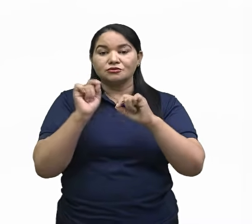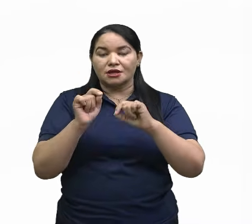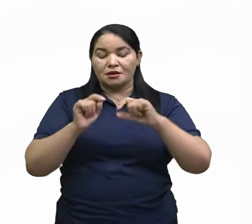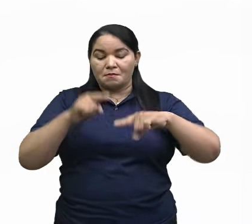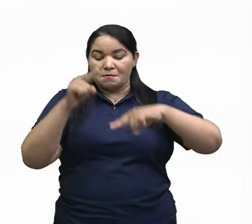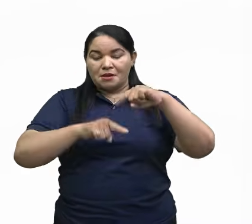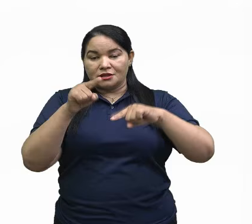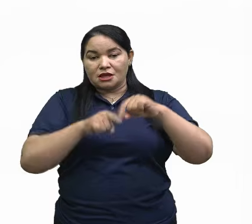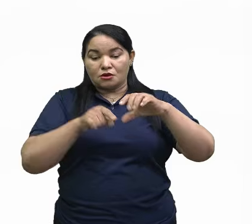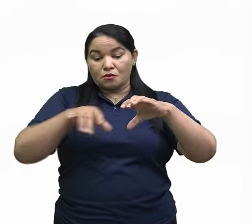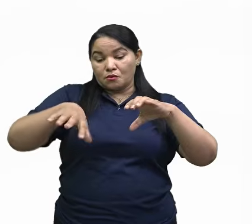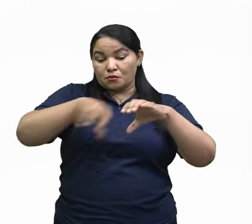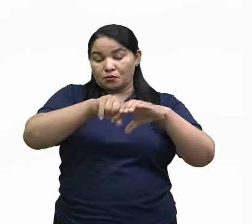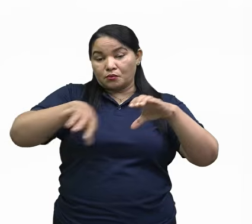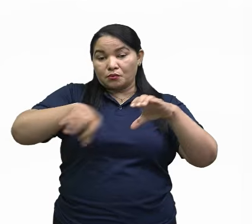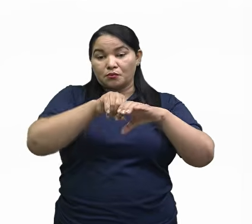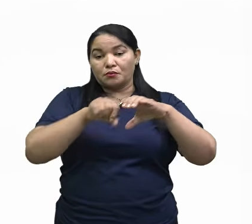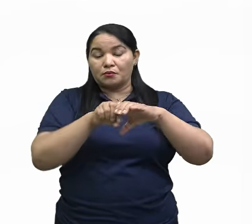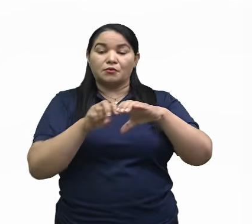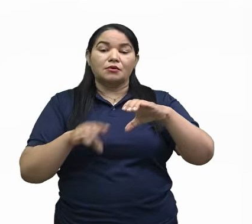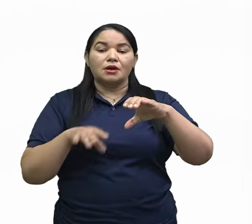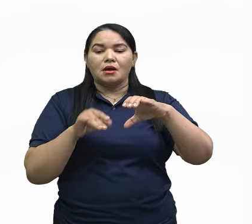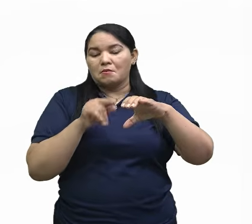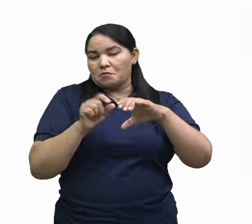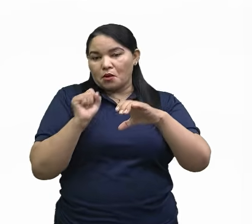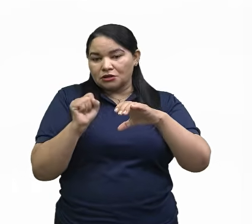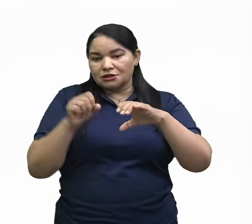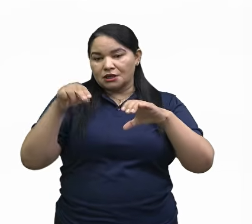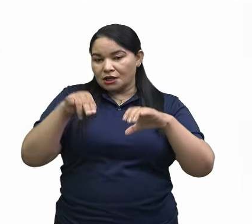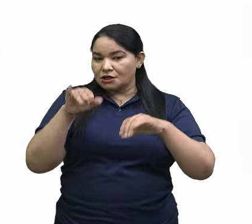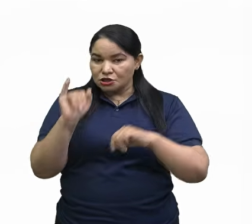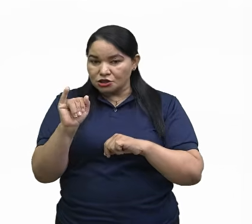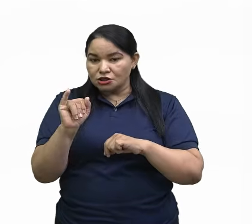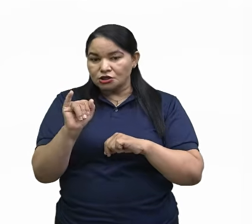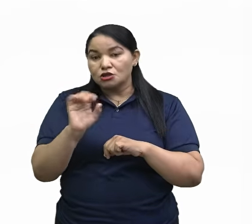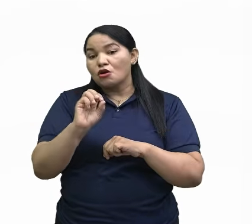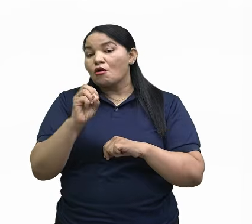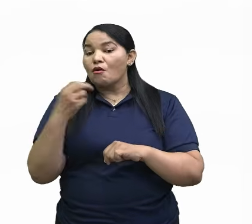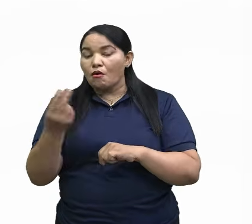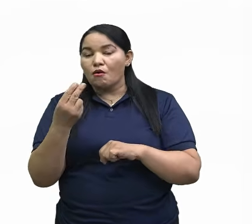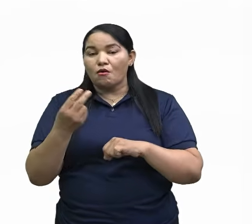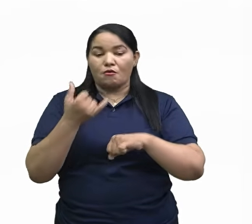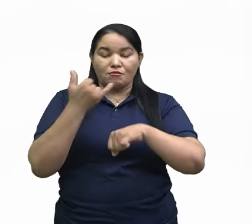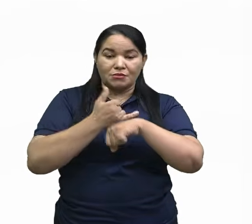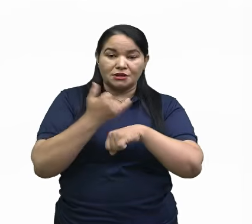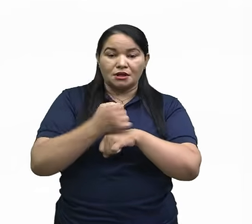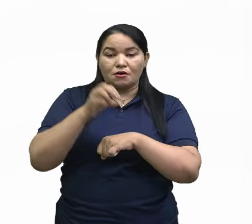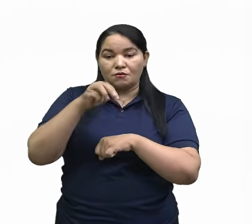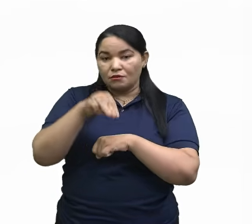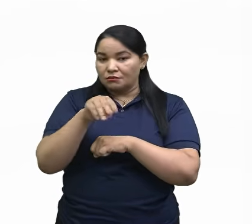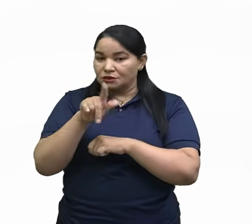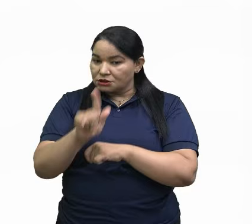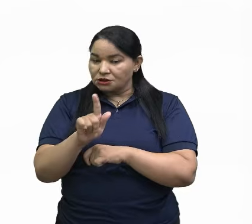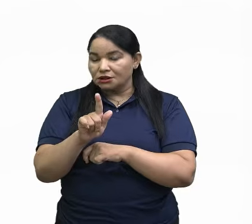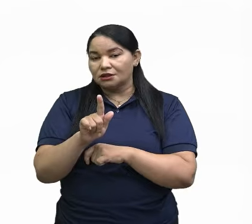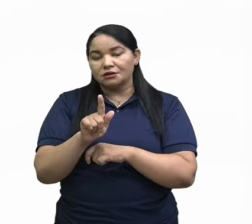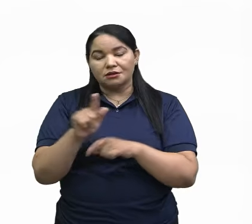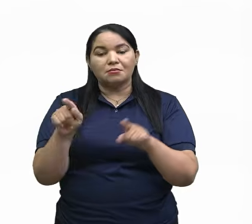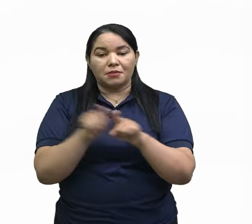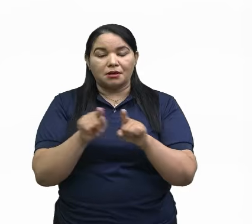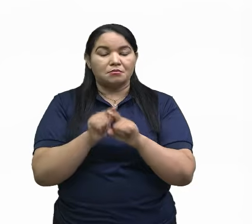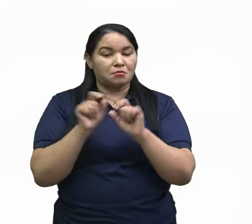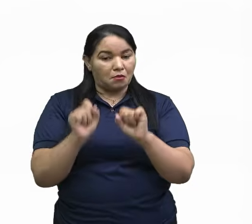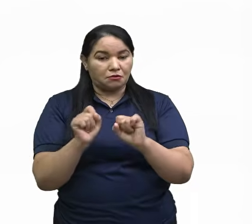essa peça com algum metal, seja ele níquel, seja ele qualquer outro metal, magnésio, por exemplo, como eu dei o exemplo agora há